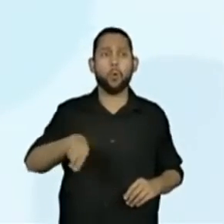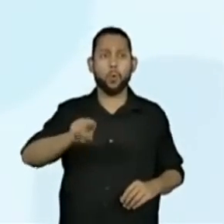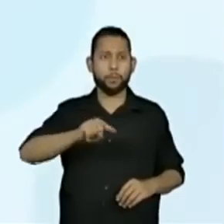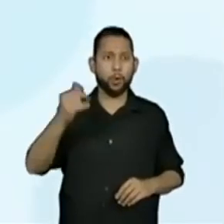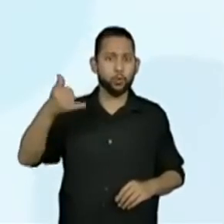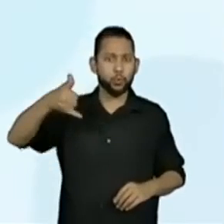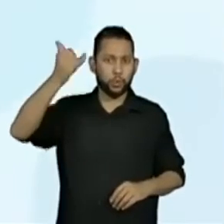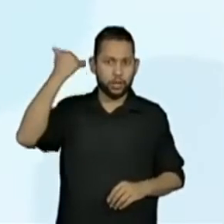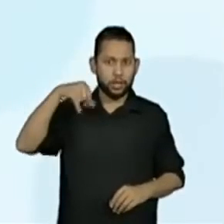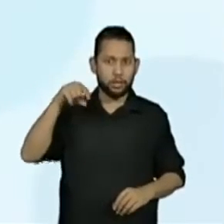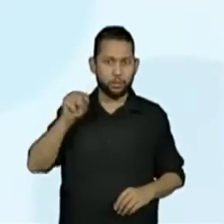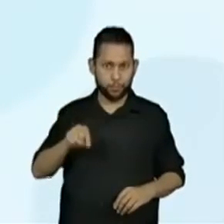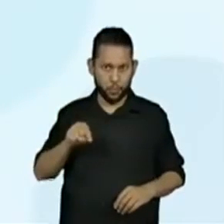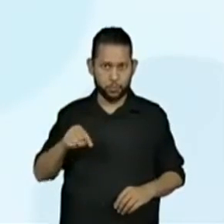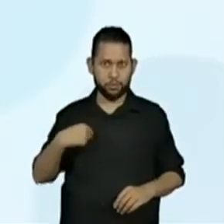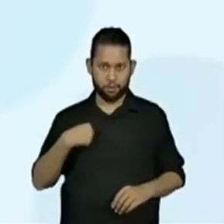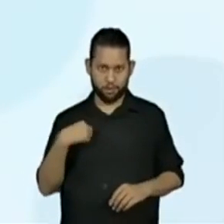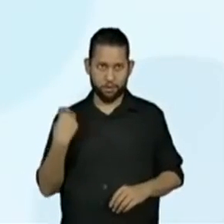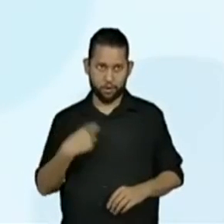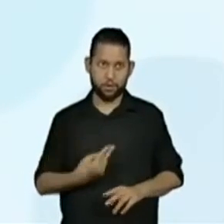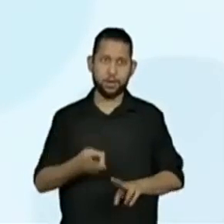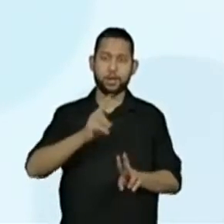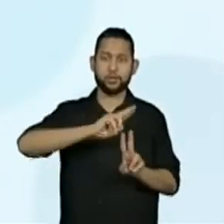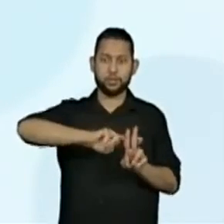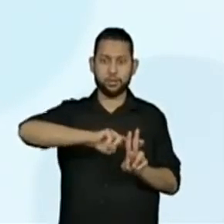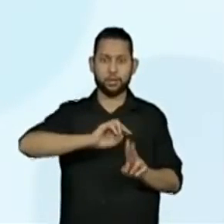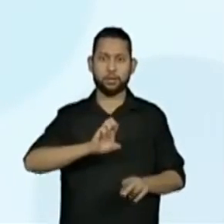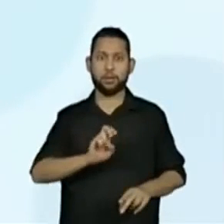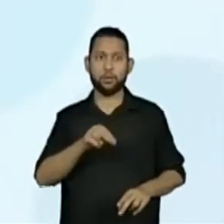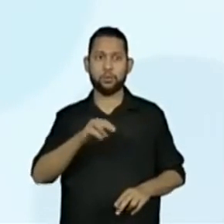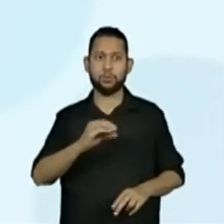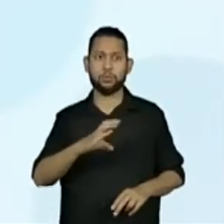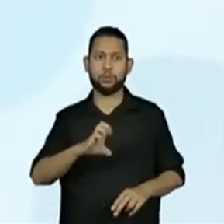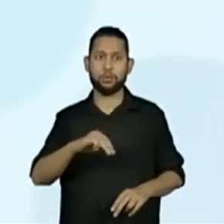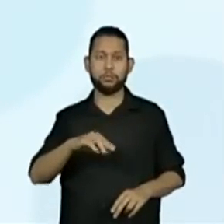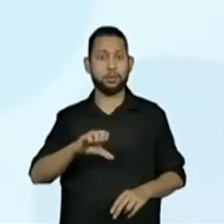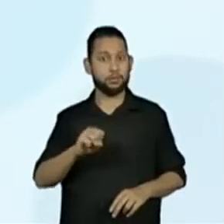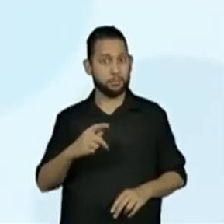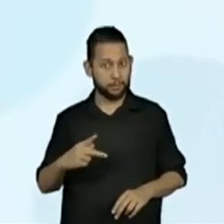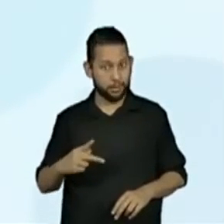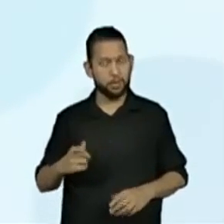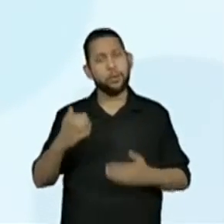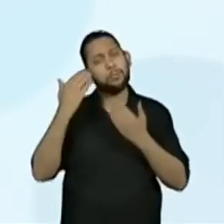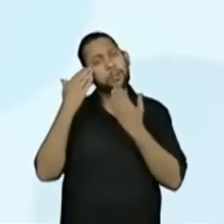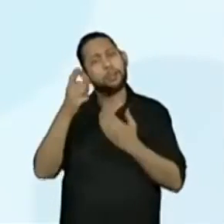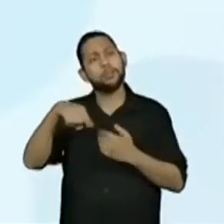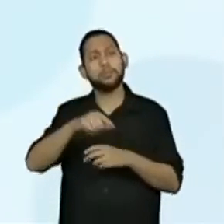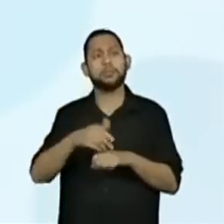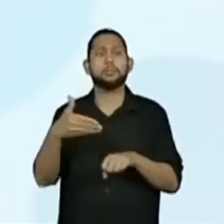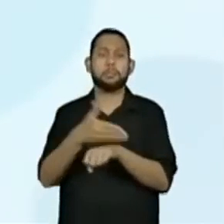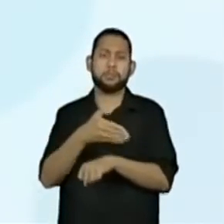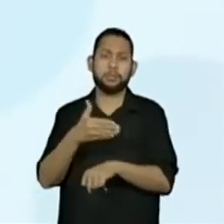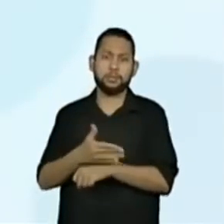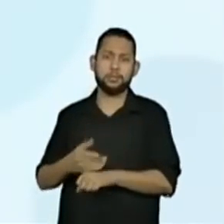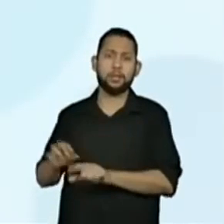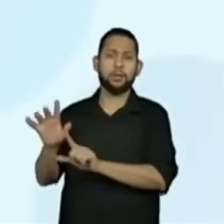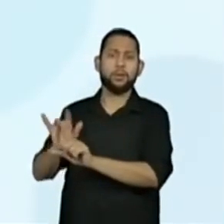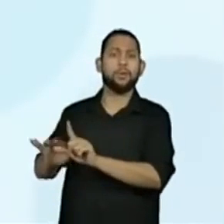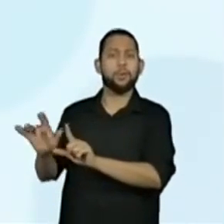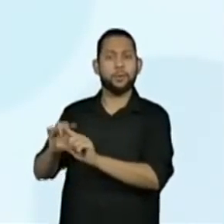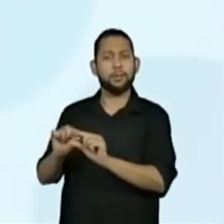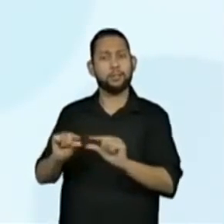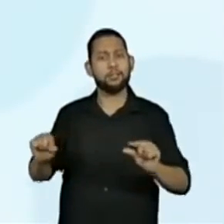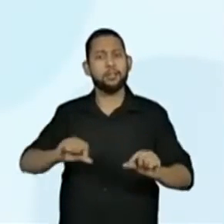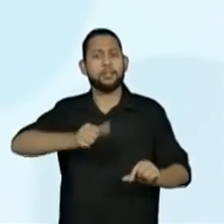vocês têm podem marcar a professora Juliana muito obrigada pela participação de vocês eu espero que